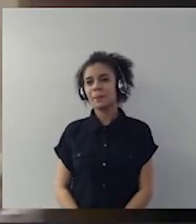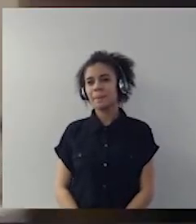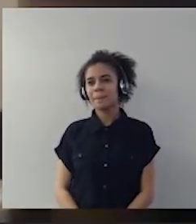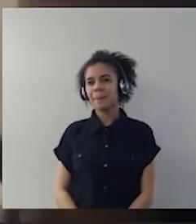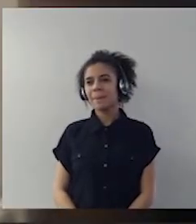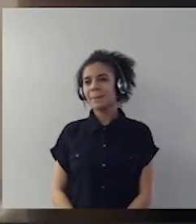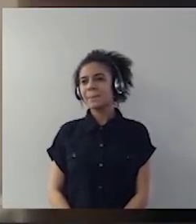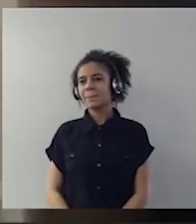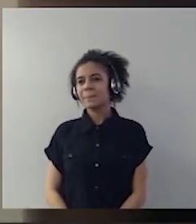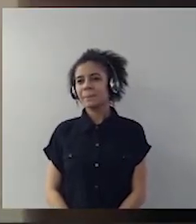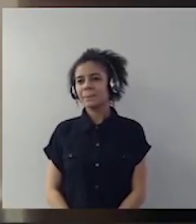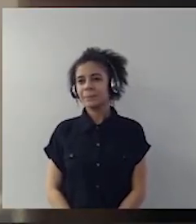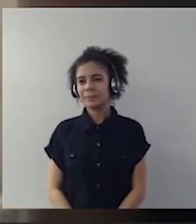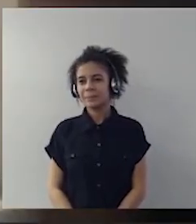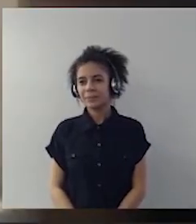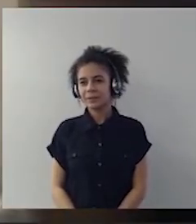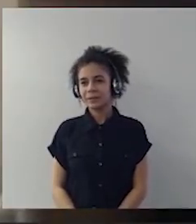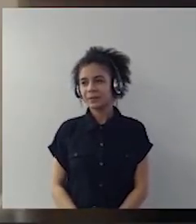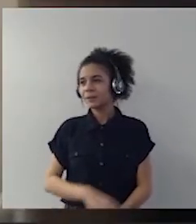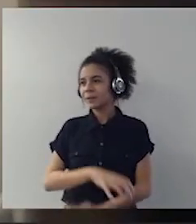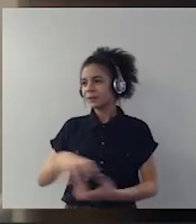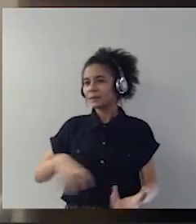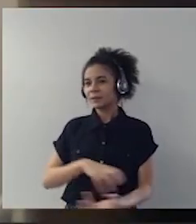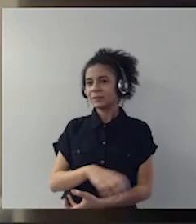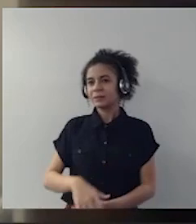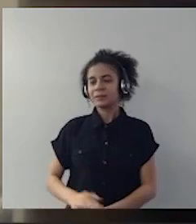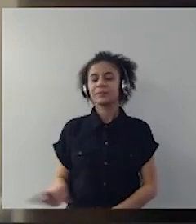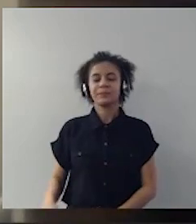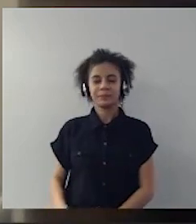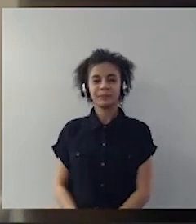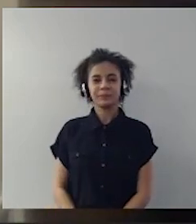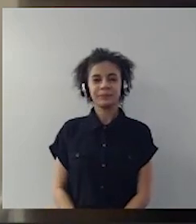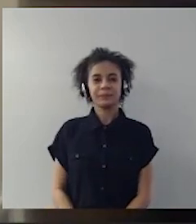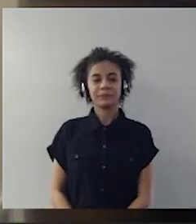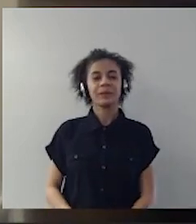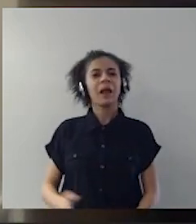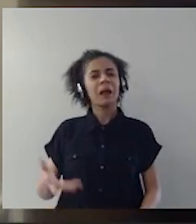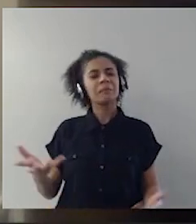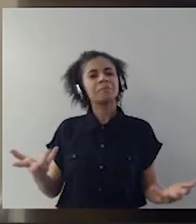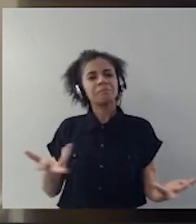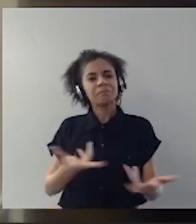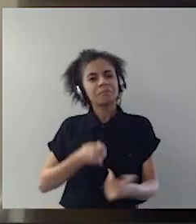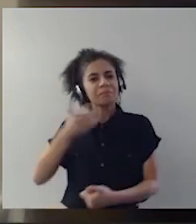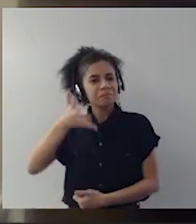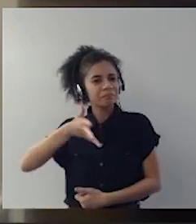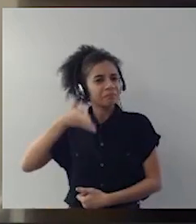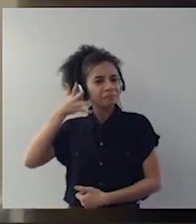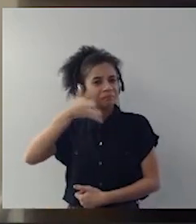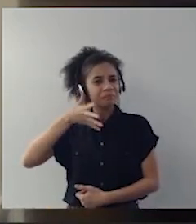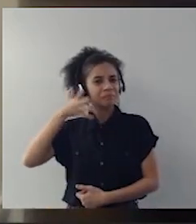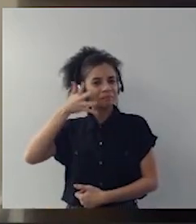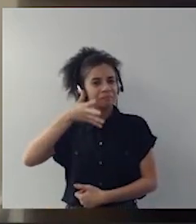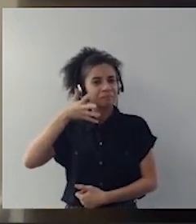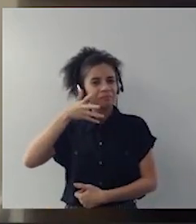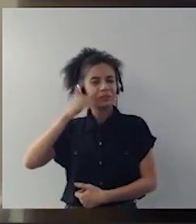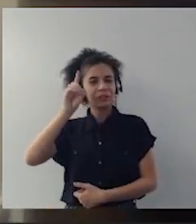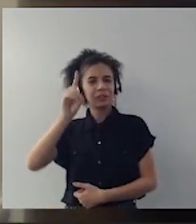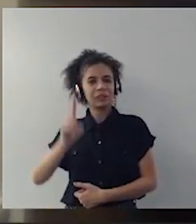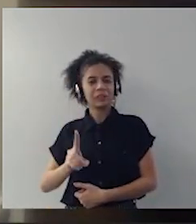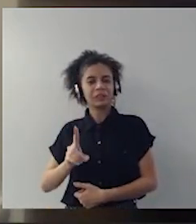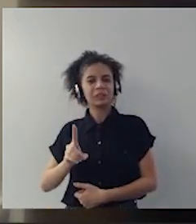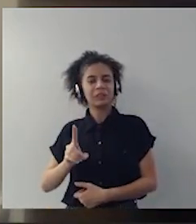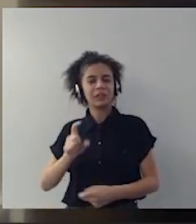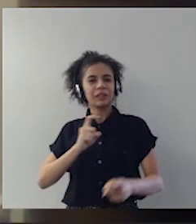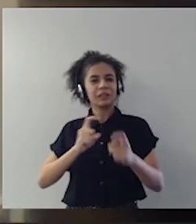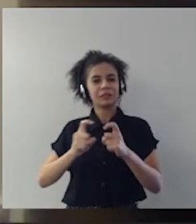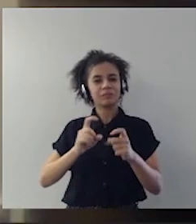Excelente palestra, nessa retrospectiva sobre a real função e objetivo do direito administrativo vinculado